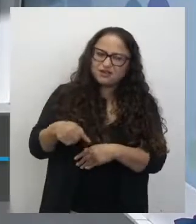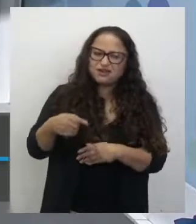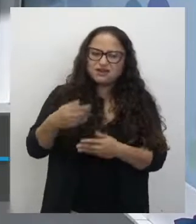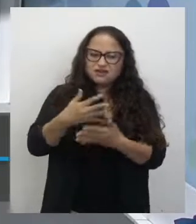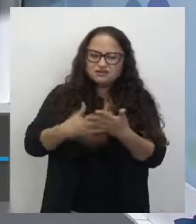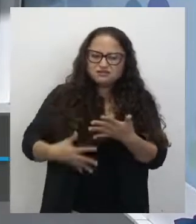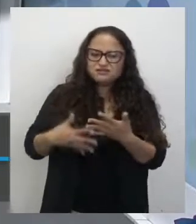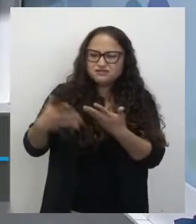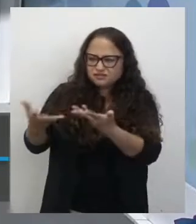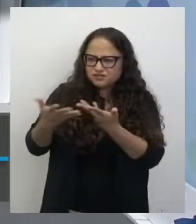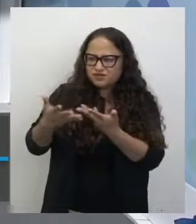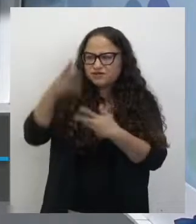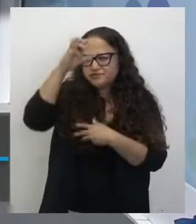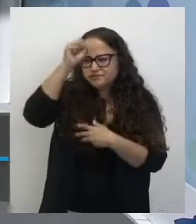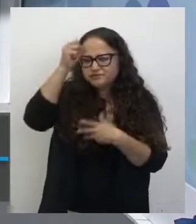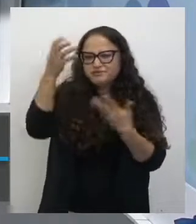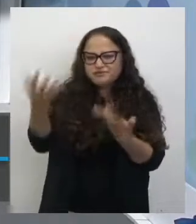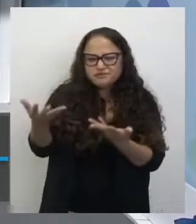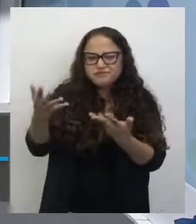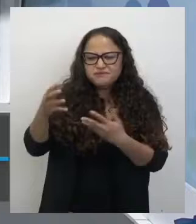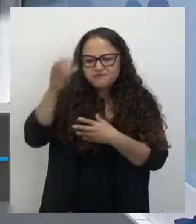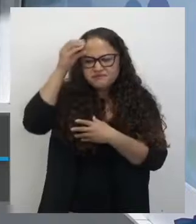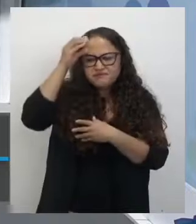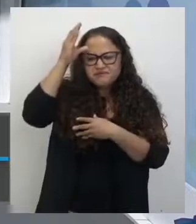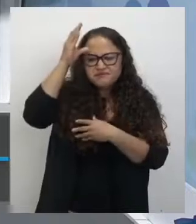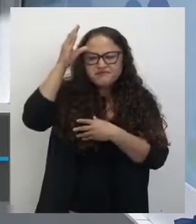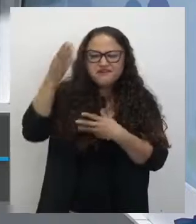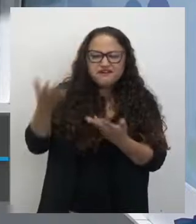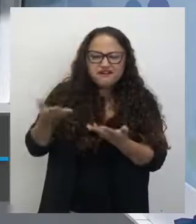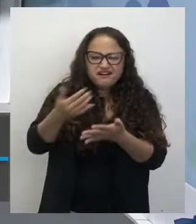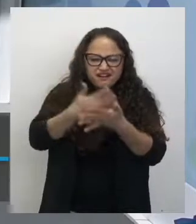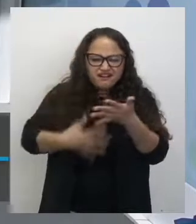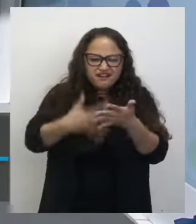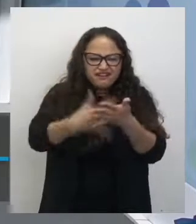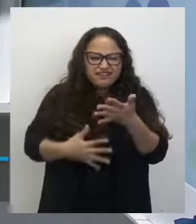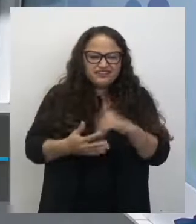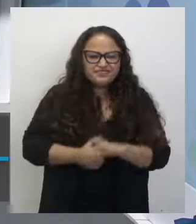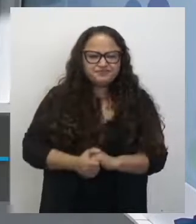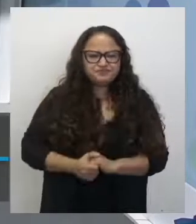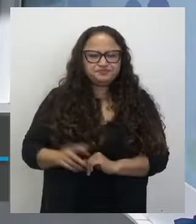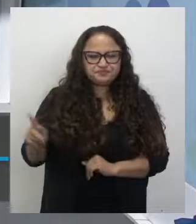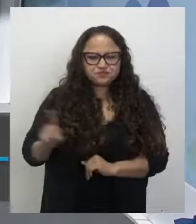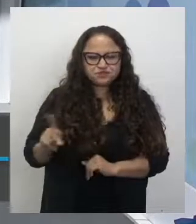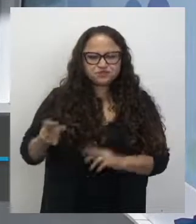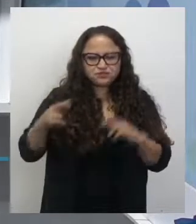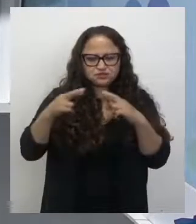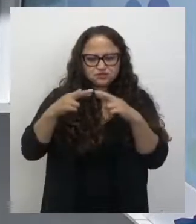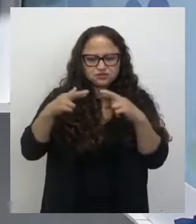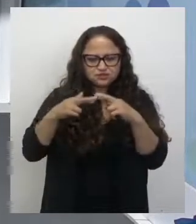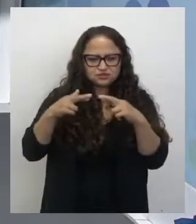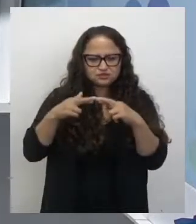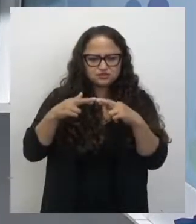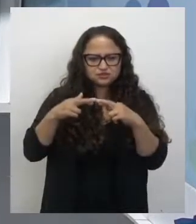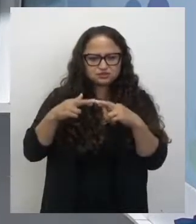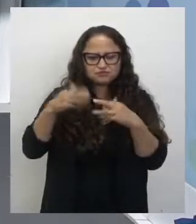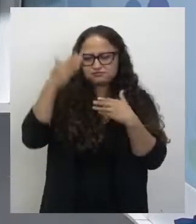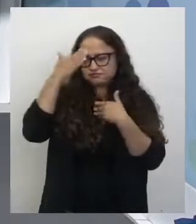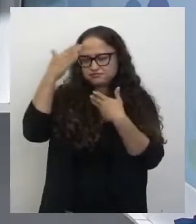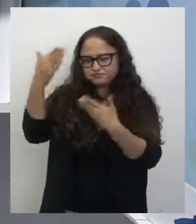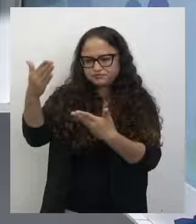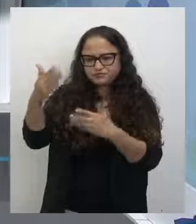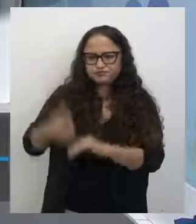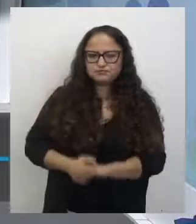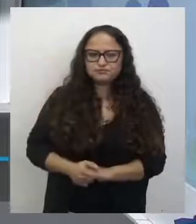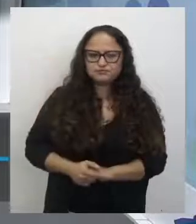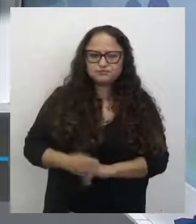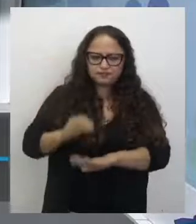seus conhecimentos. E aqui eu vi no chat também que professor da rede, professor, foi elogioso isso aí, professor